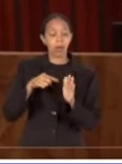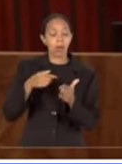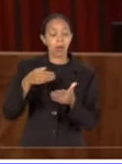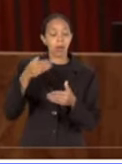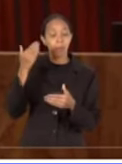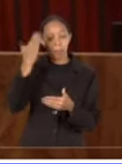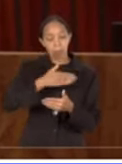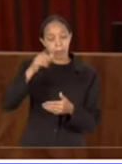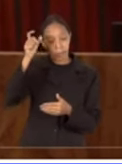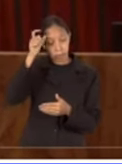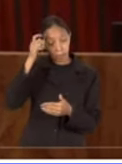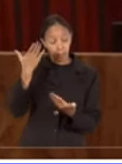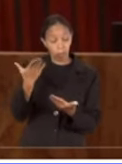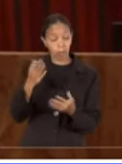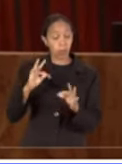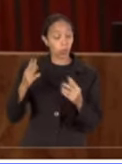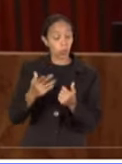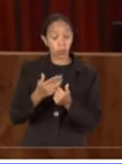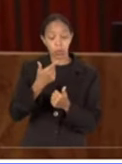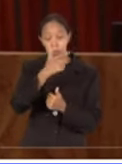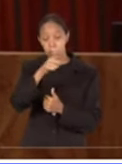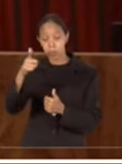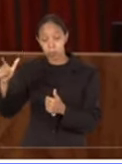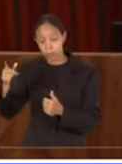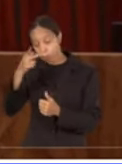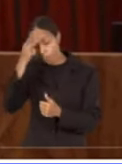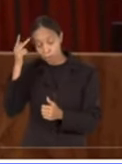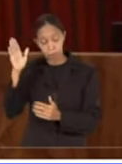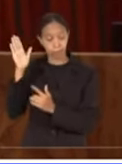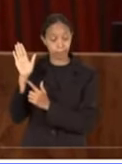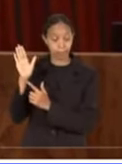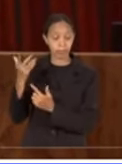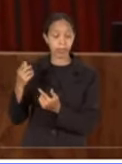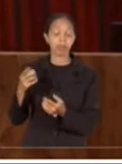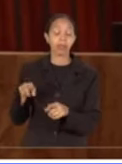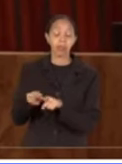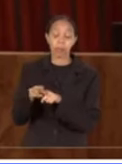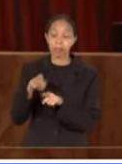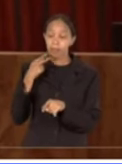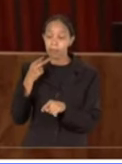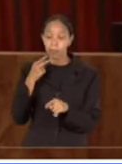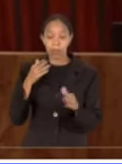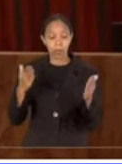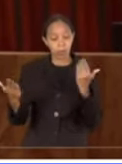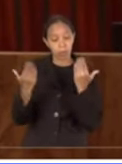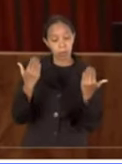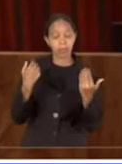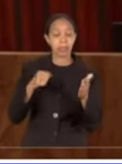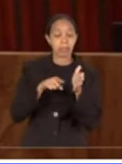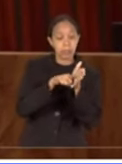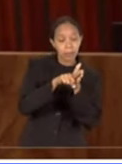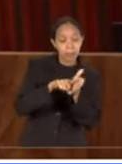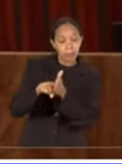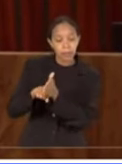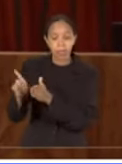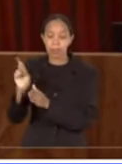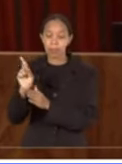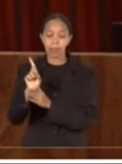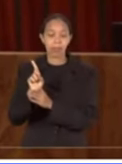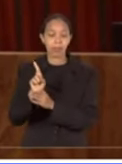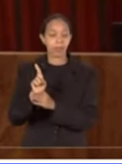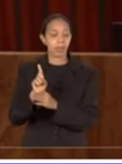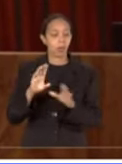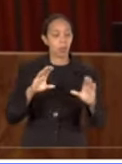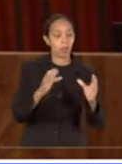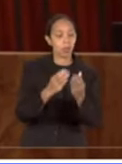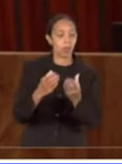para todos os demais ilícitos eleitorais. E sustenta que os parâmetros devem ser buscados não em cotejo